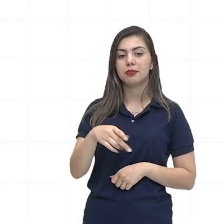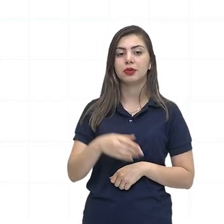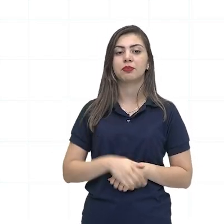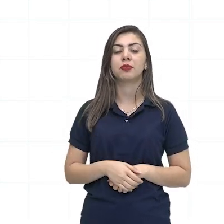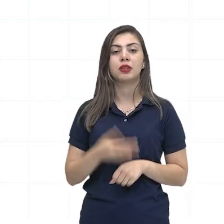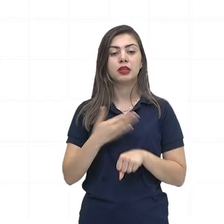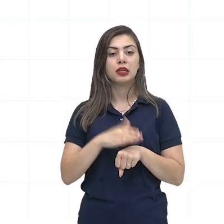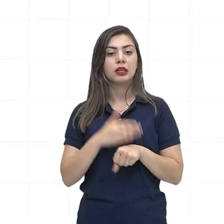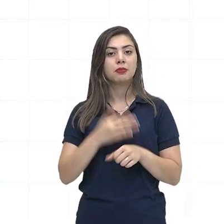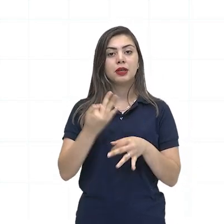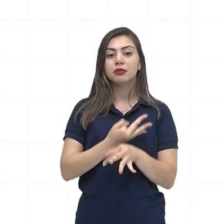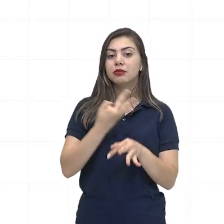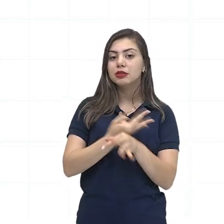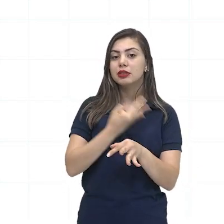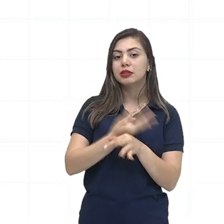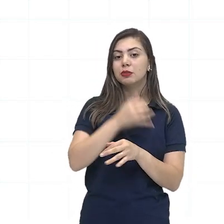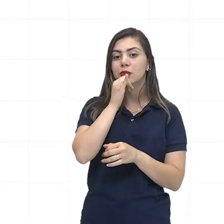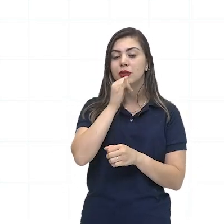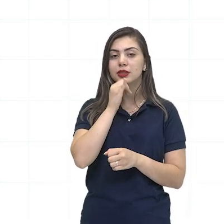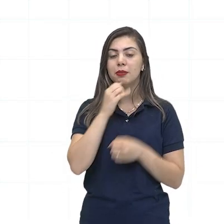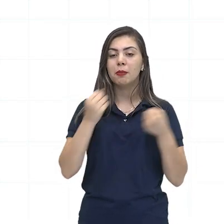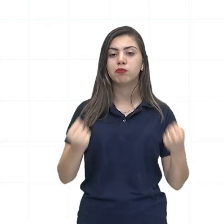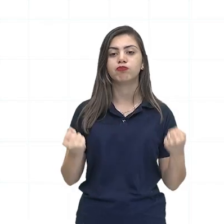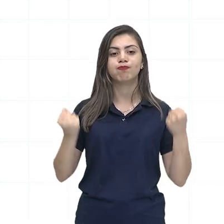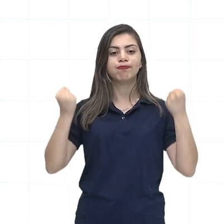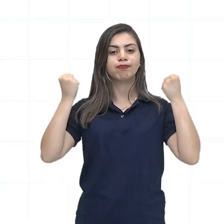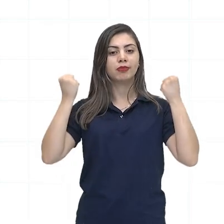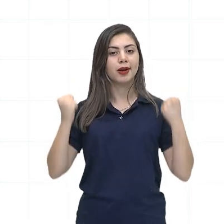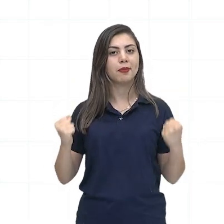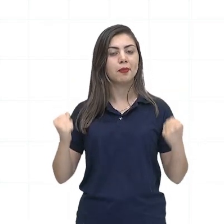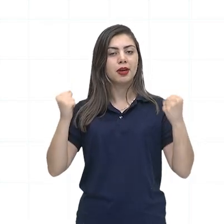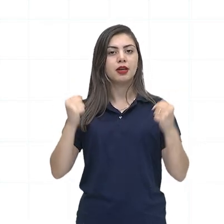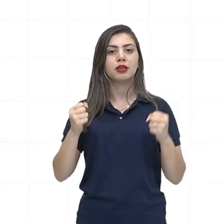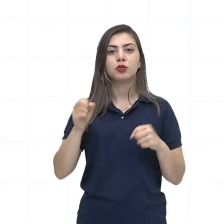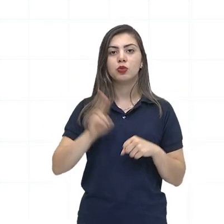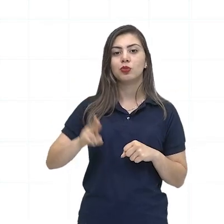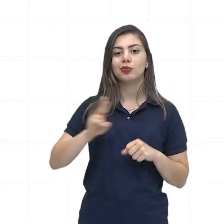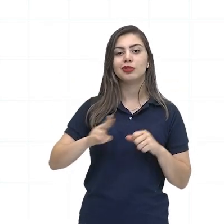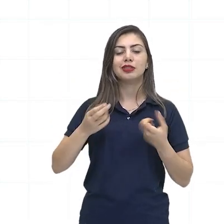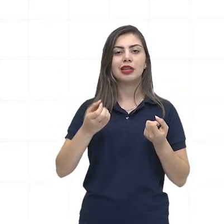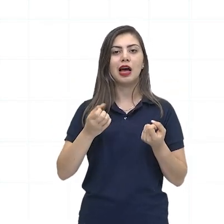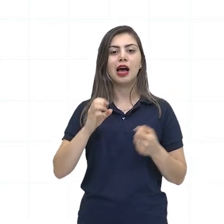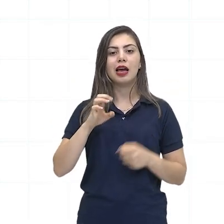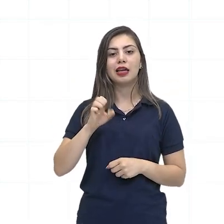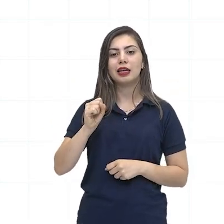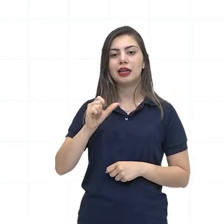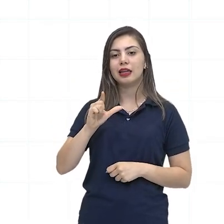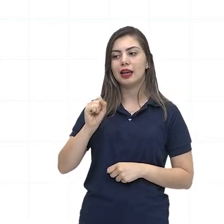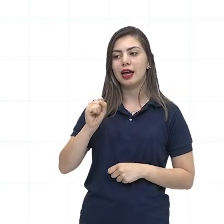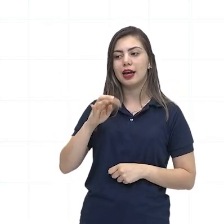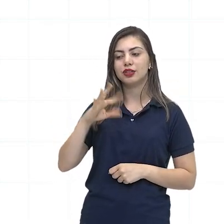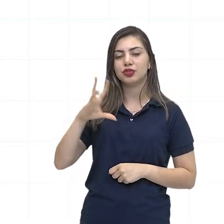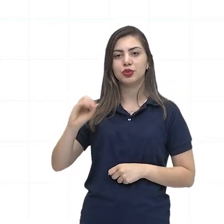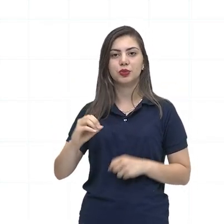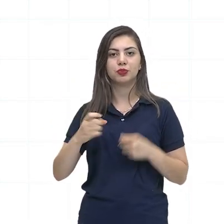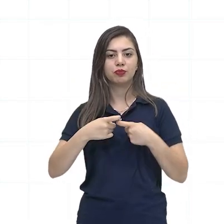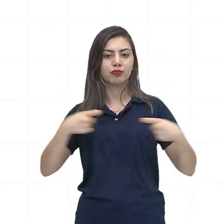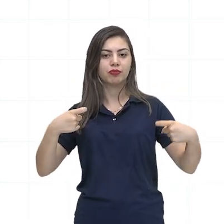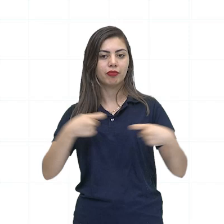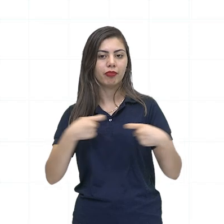step, né? Como exercícios de resistência, com levantamento de peso, treinamento com elástico. Exercícios